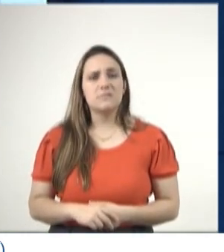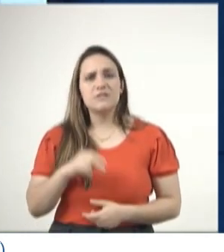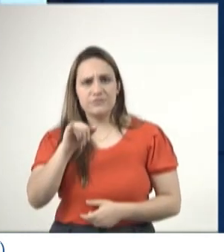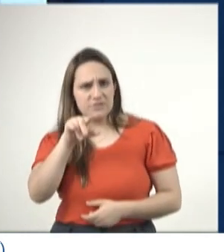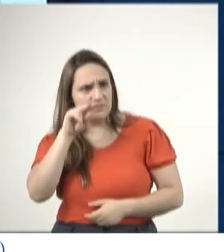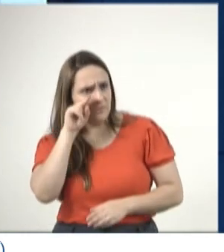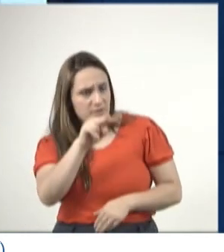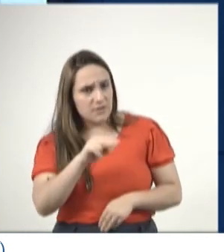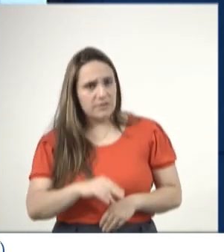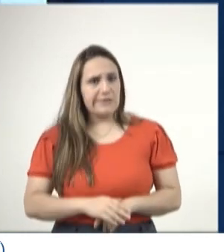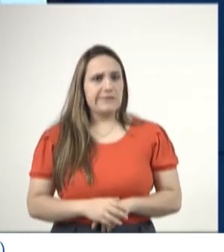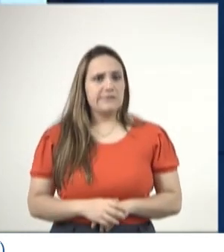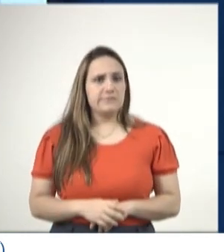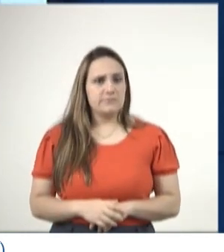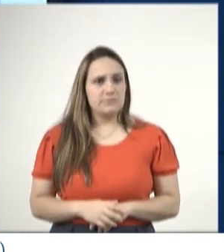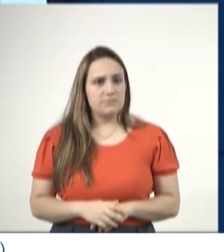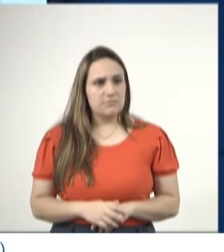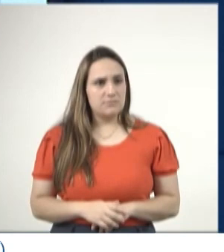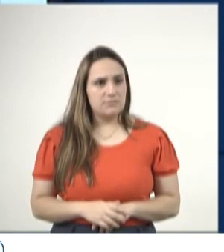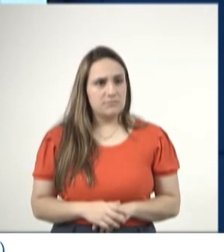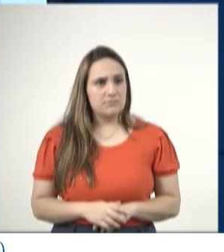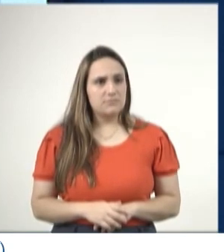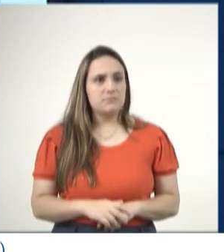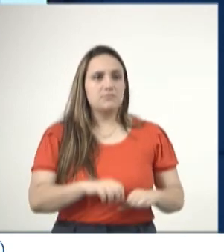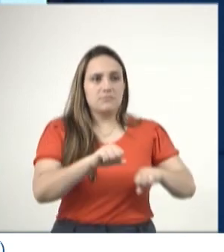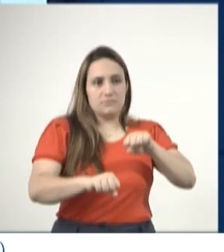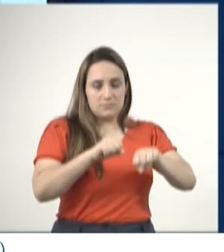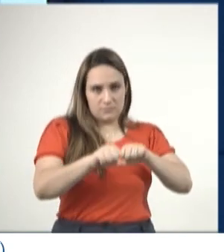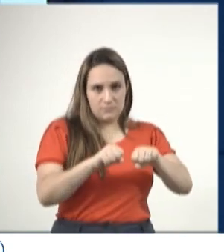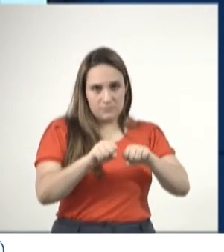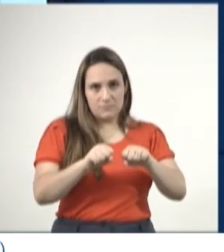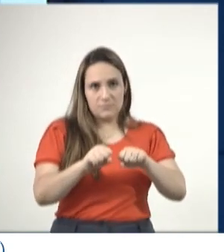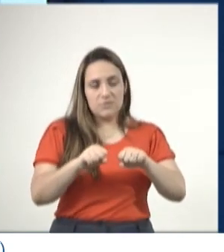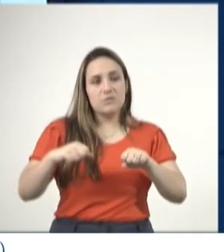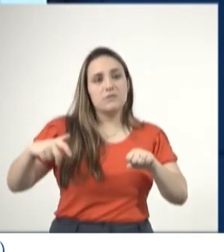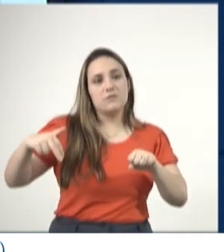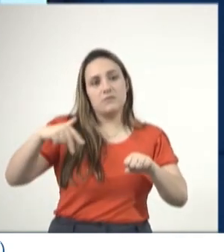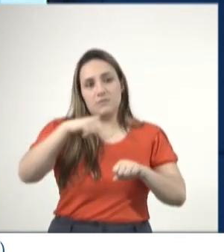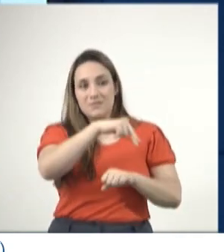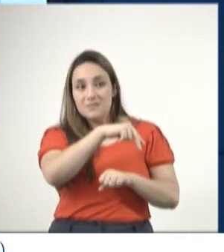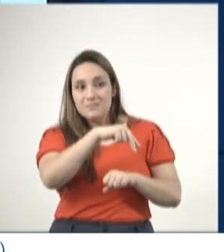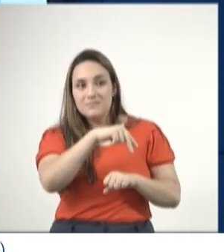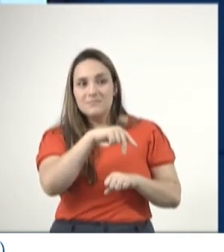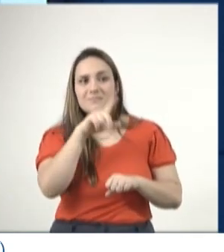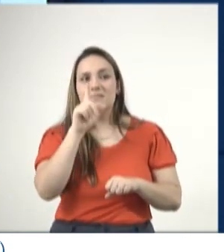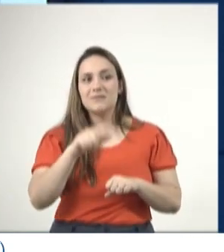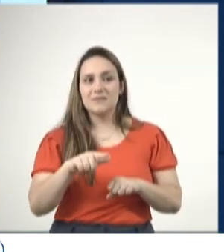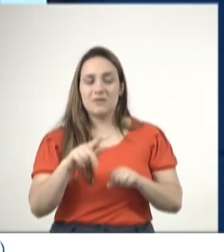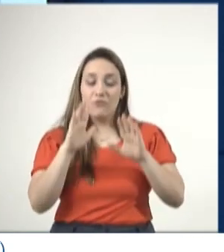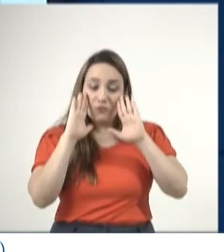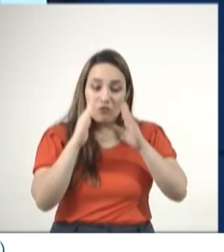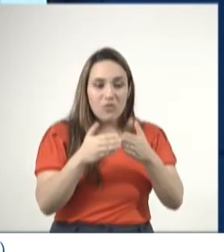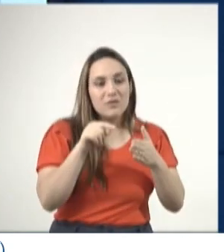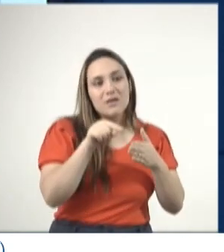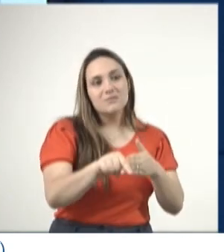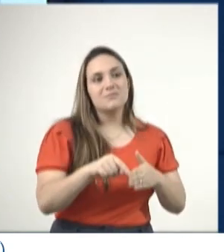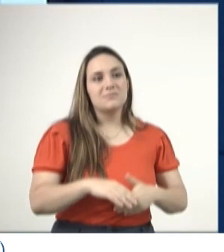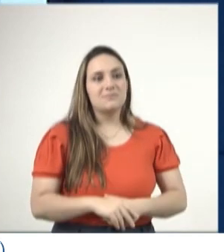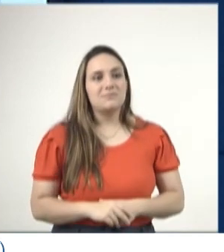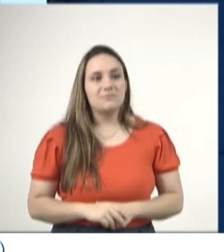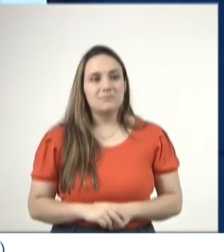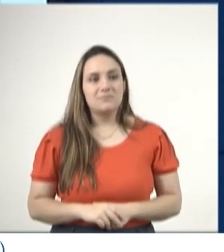ali, vocês vão ver, eles têm medida para ciclista e para pedestre. É muito voltado a isso,